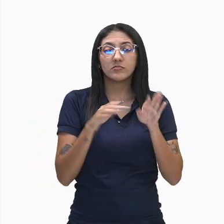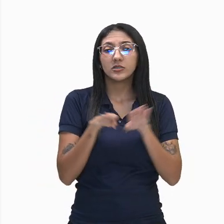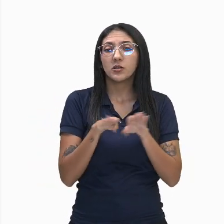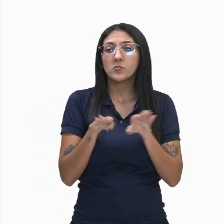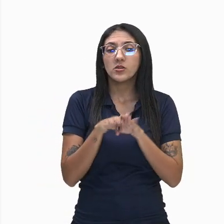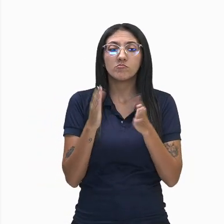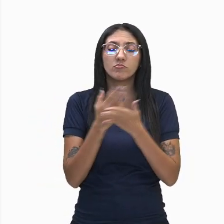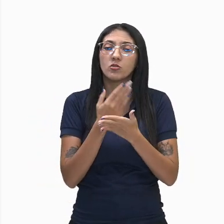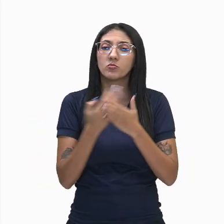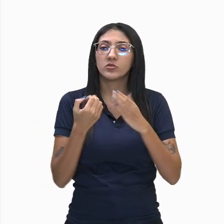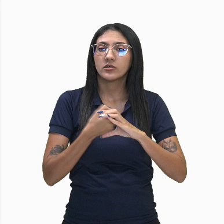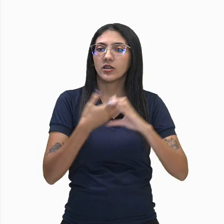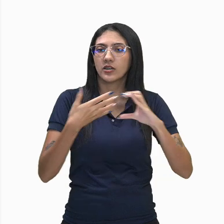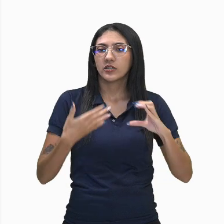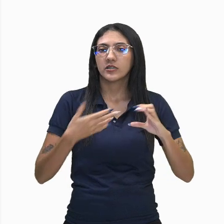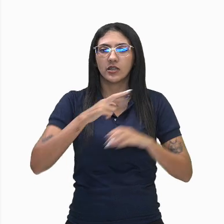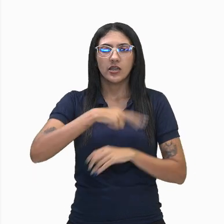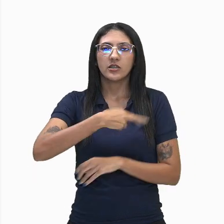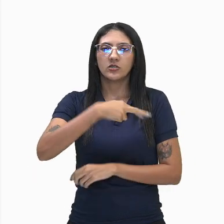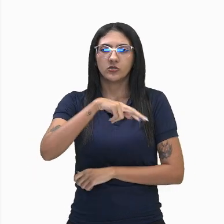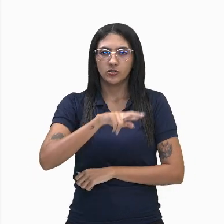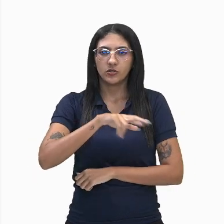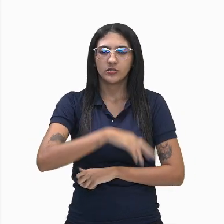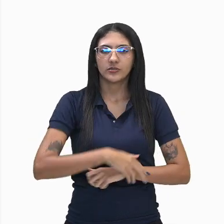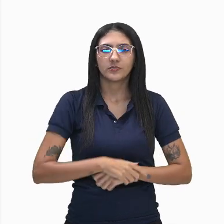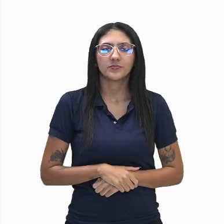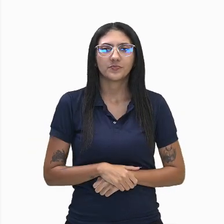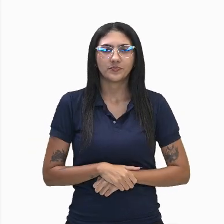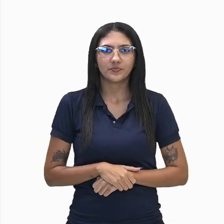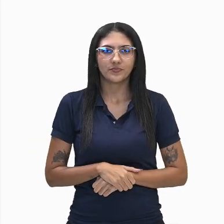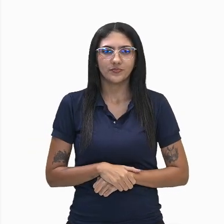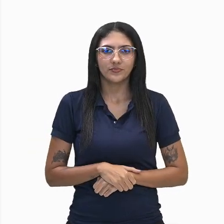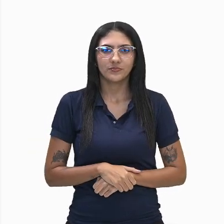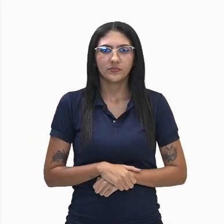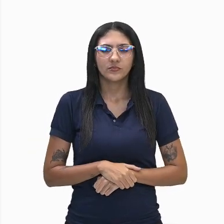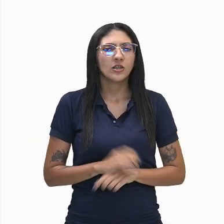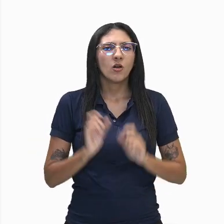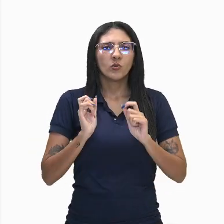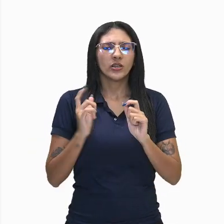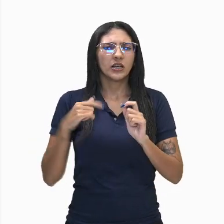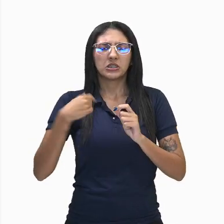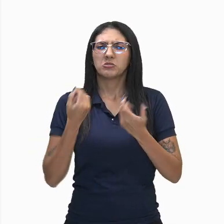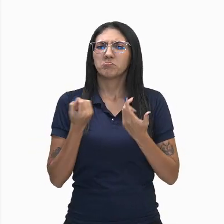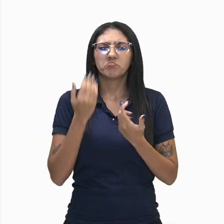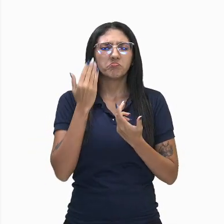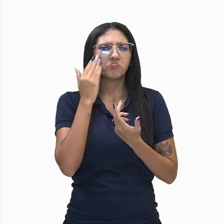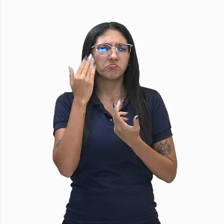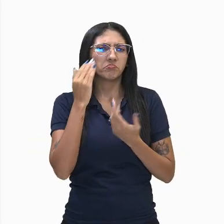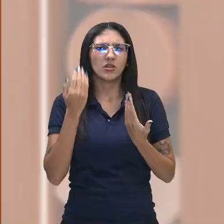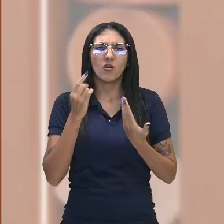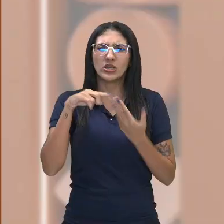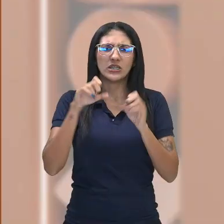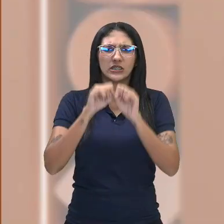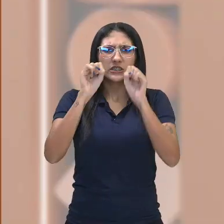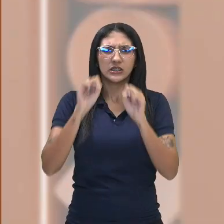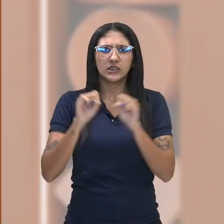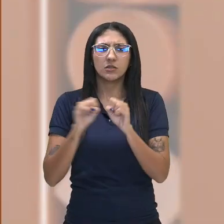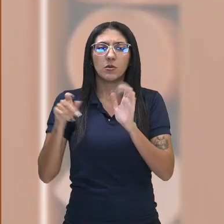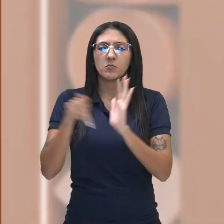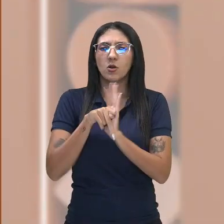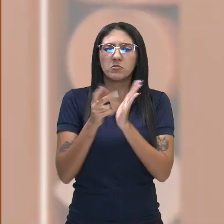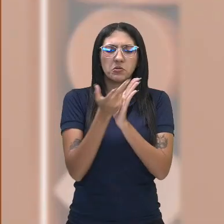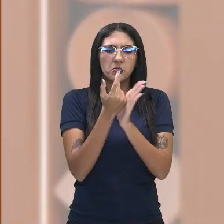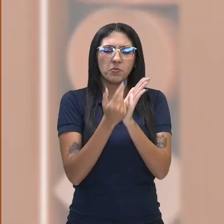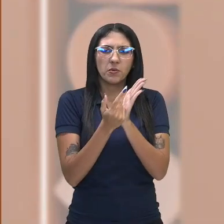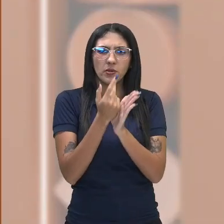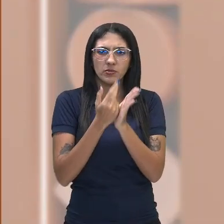práticas religiosas. Então nós vamos dizer o que com isso? Que aquele sistema de escrita, né, dos